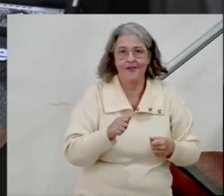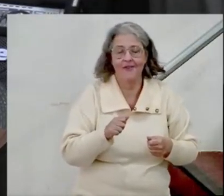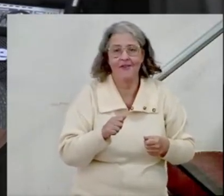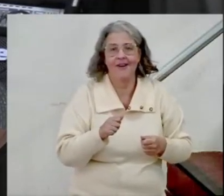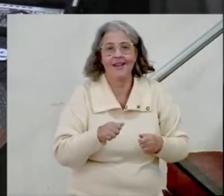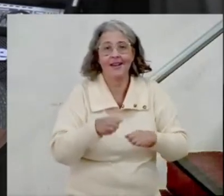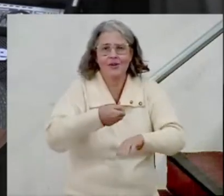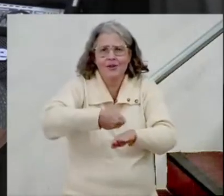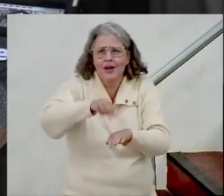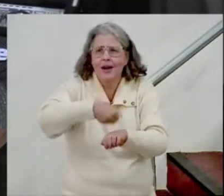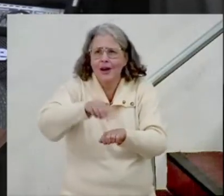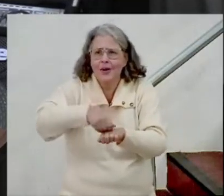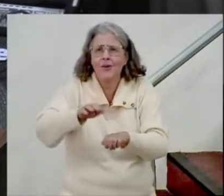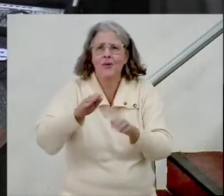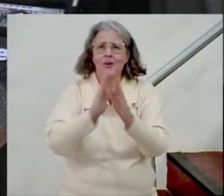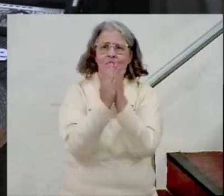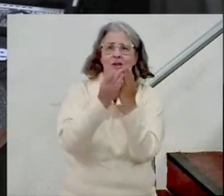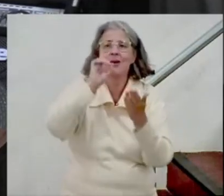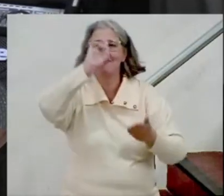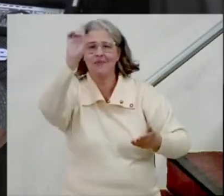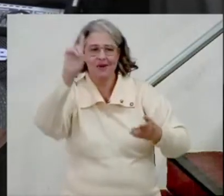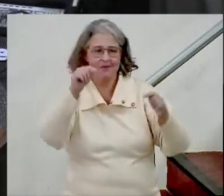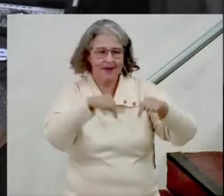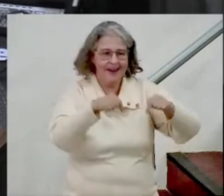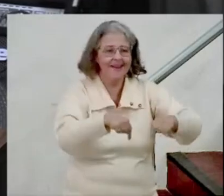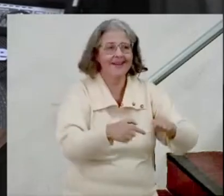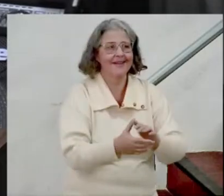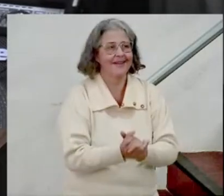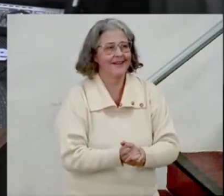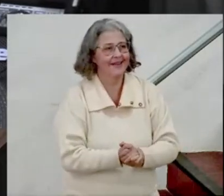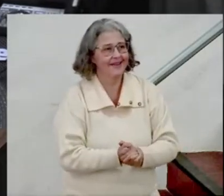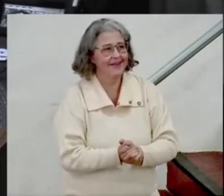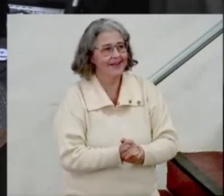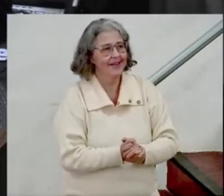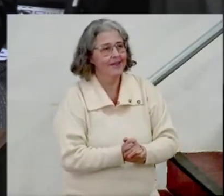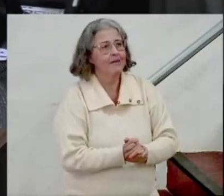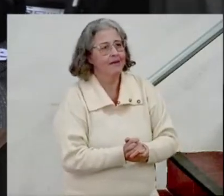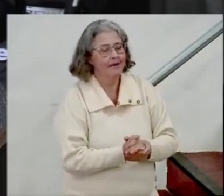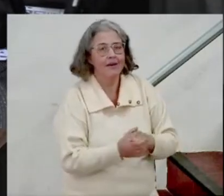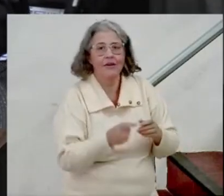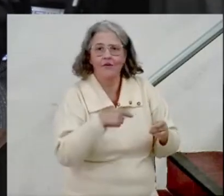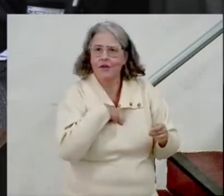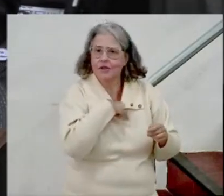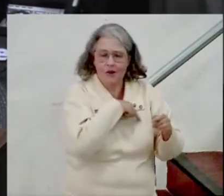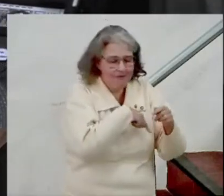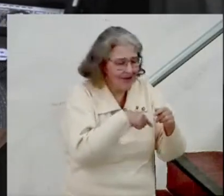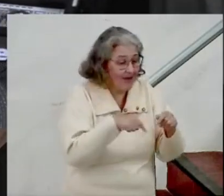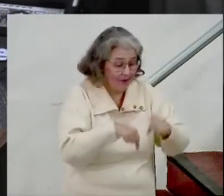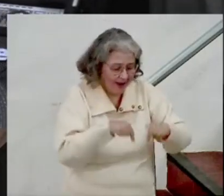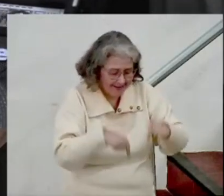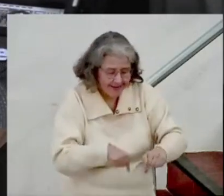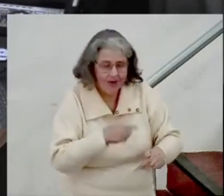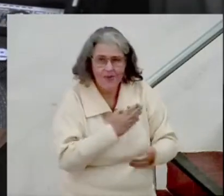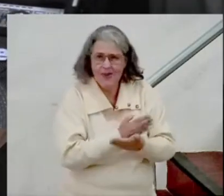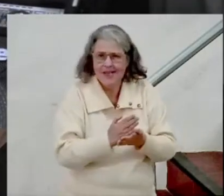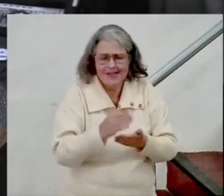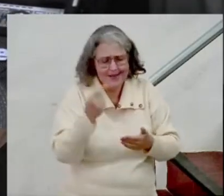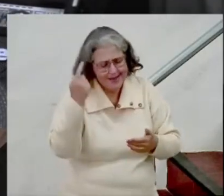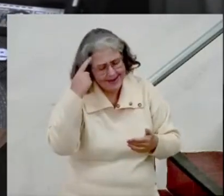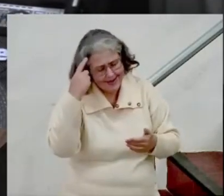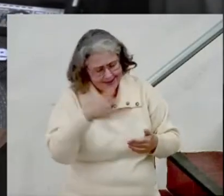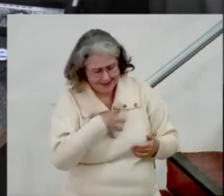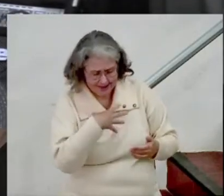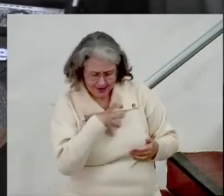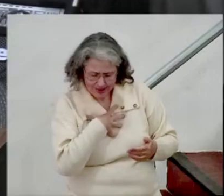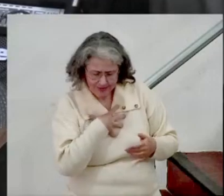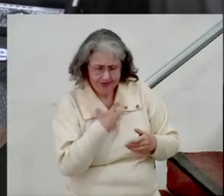foi responsável por um despertamento em mim, de um profundo interesse por Antigo Testamento. Eu dava aula para os